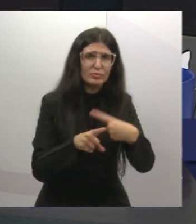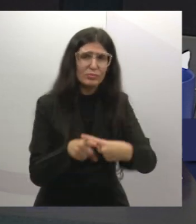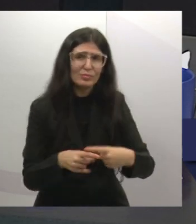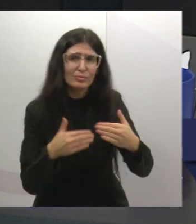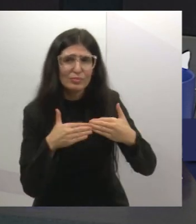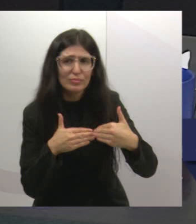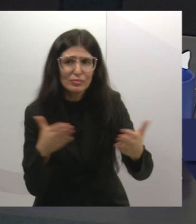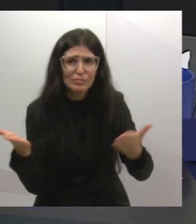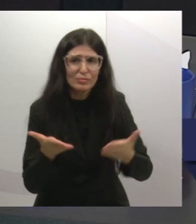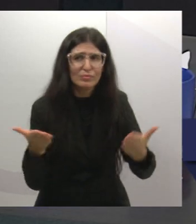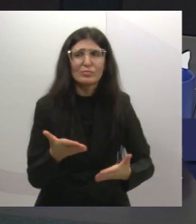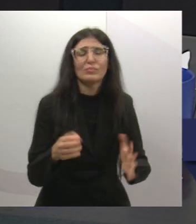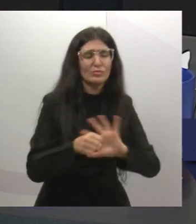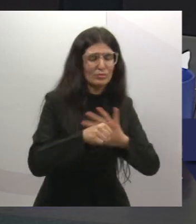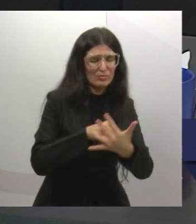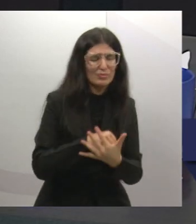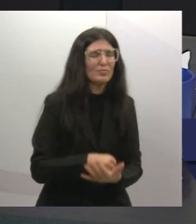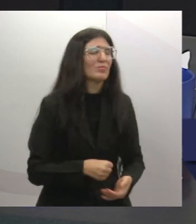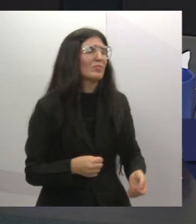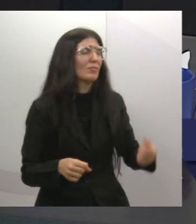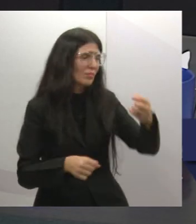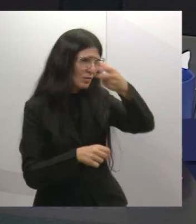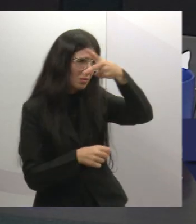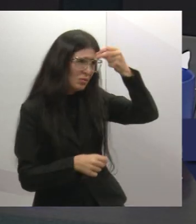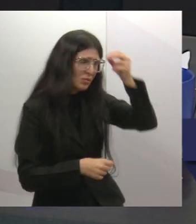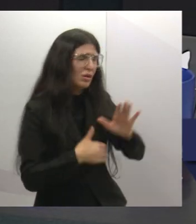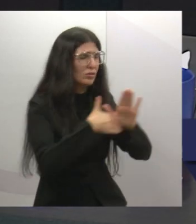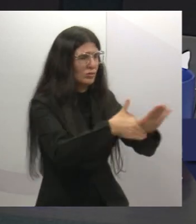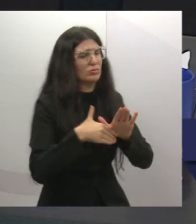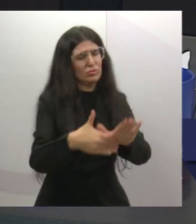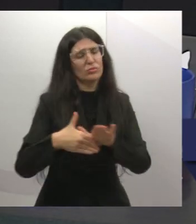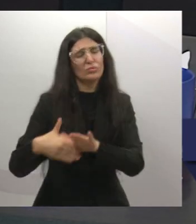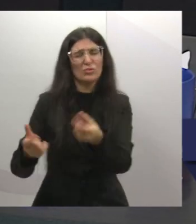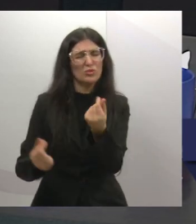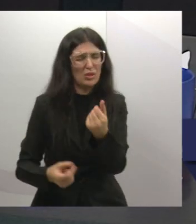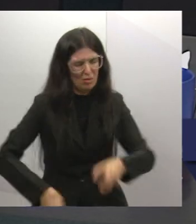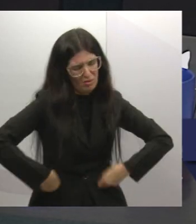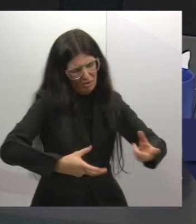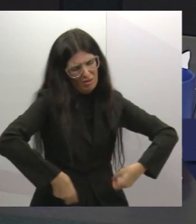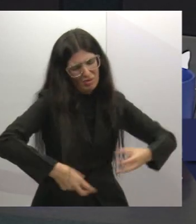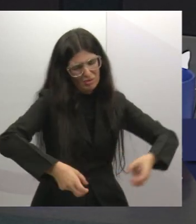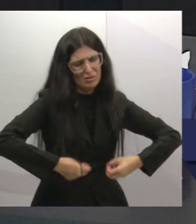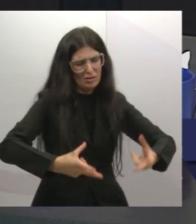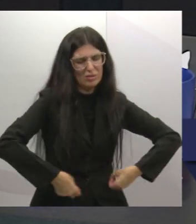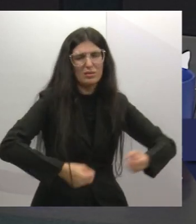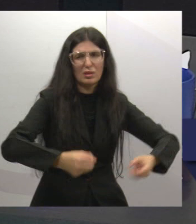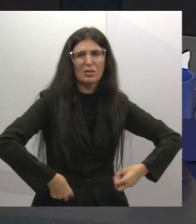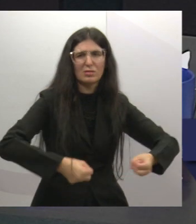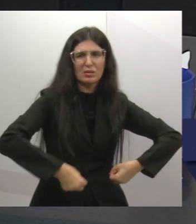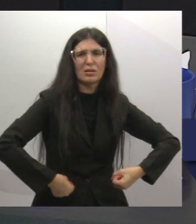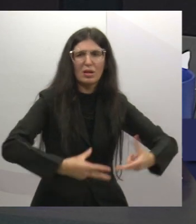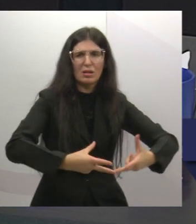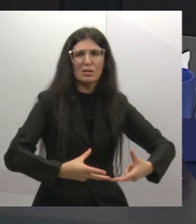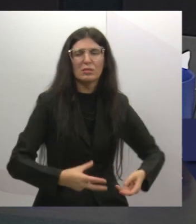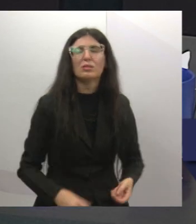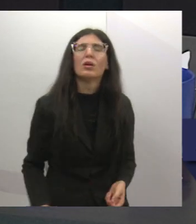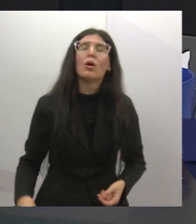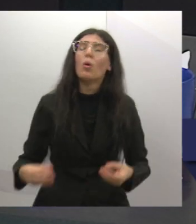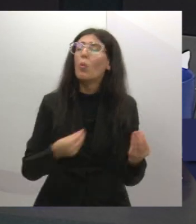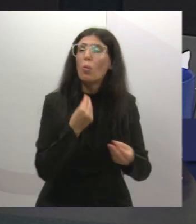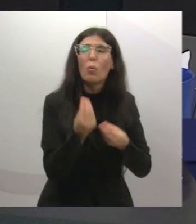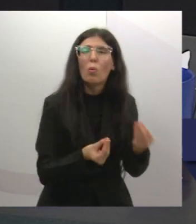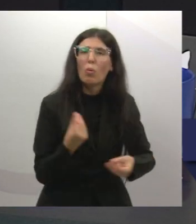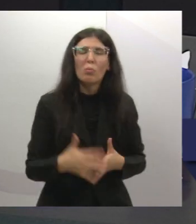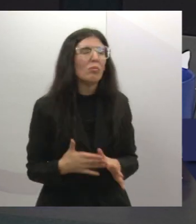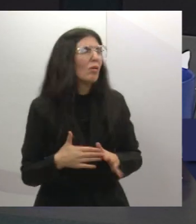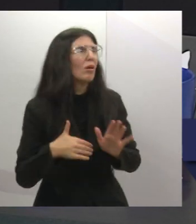os auxílios, com as medidas de também tentar contribuir com o comércio do município. Como que vai